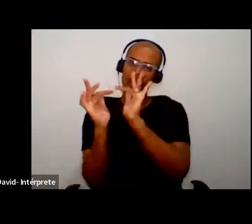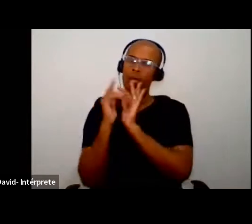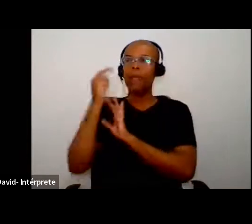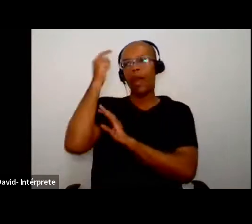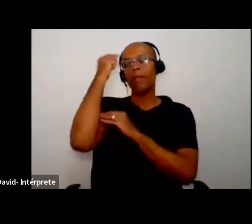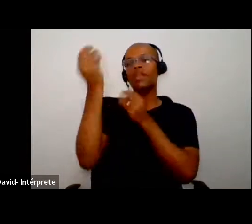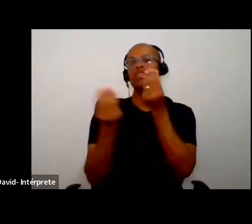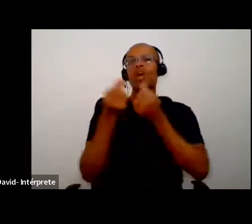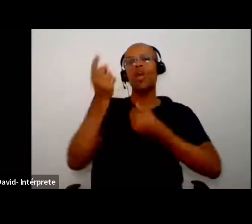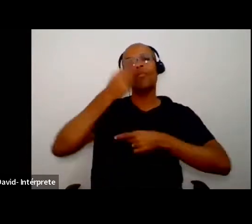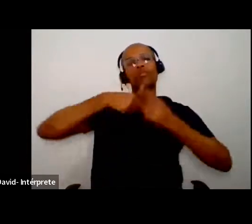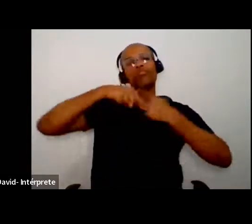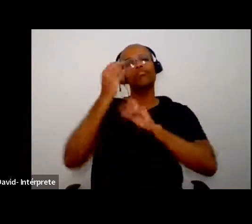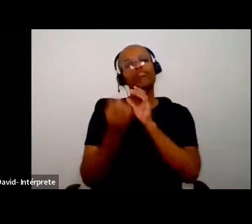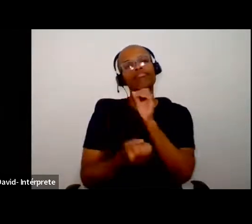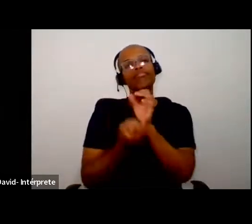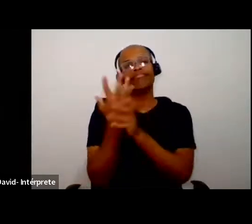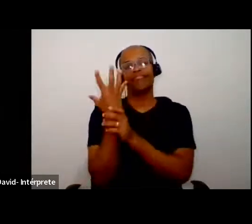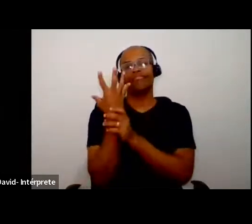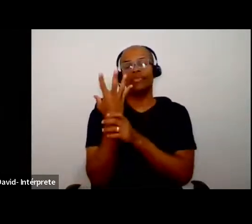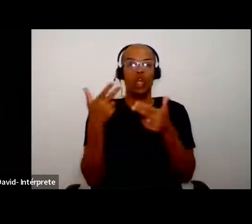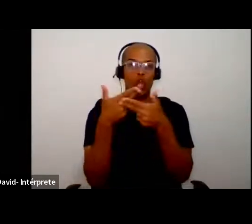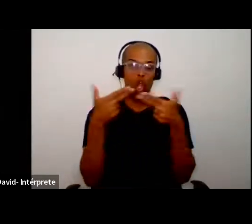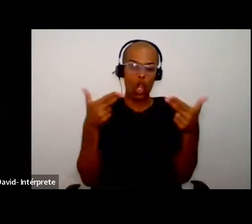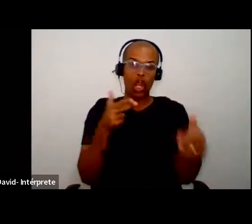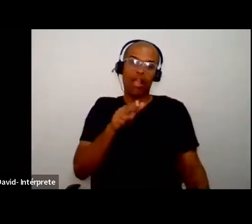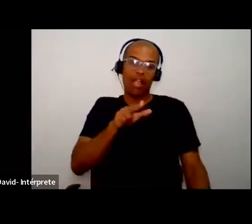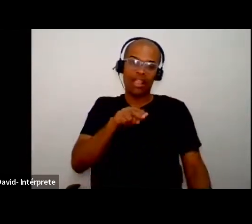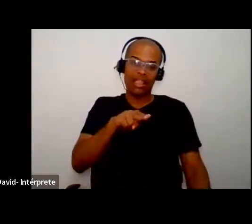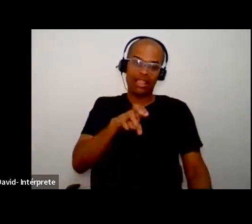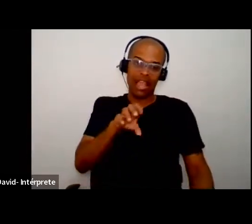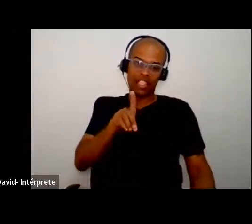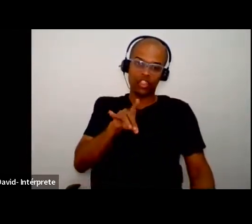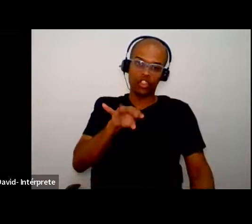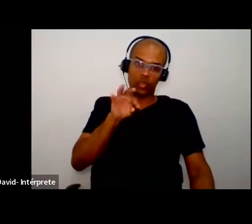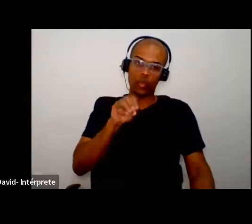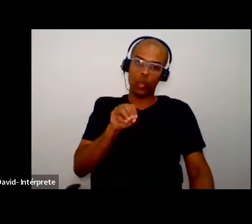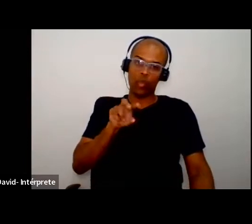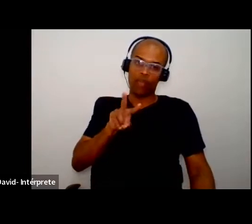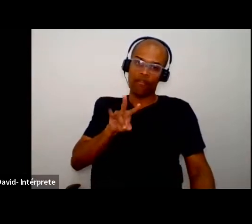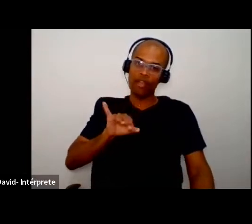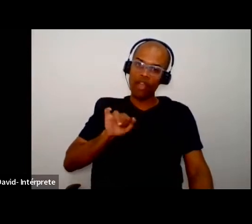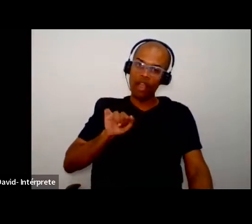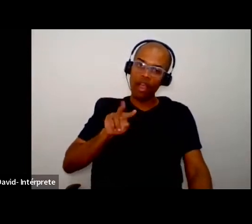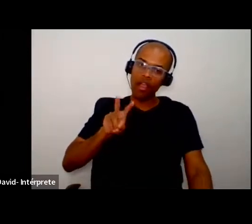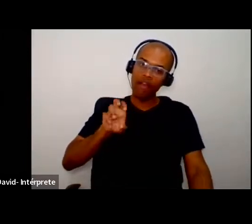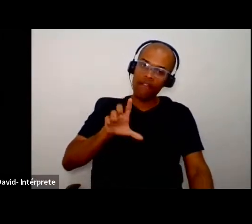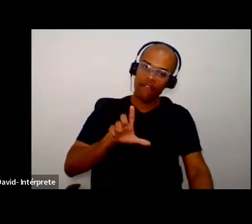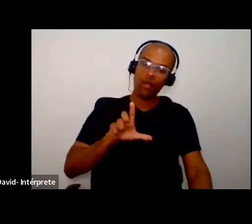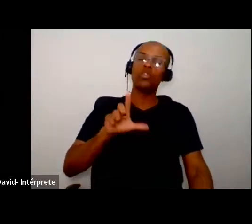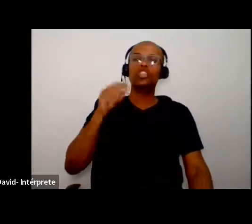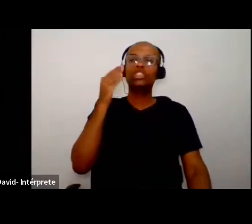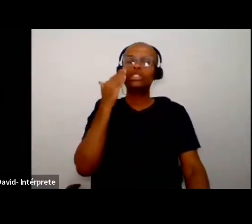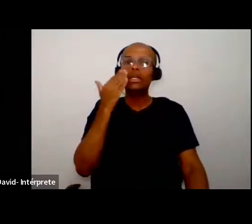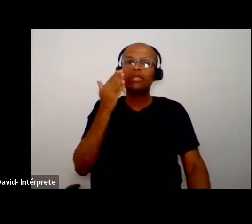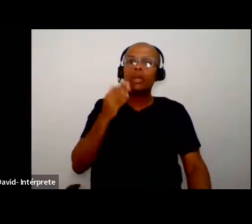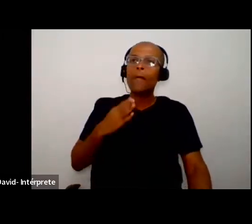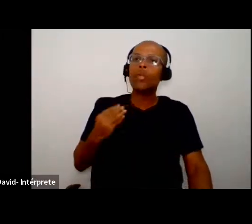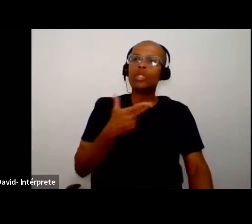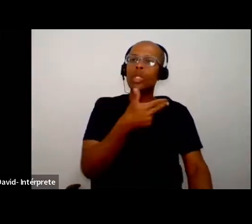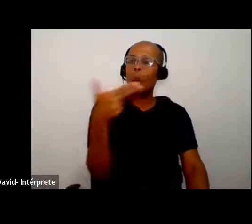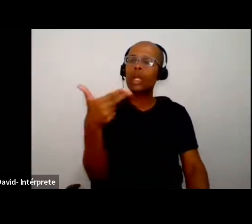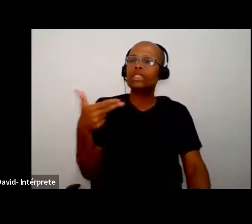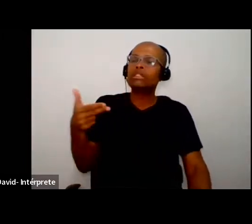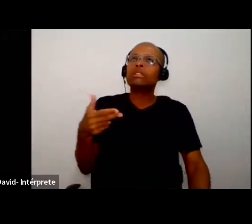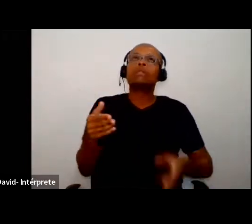o que a gente chama de inédito viável, nessa situação de tantas novidades terríveis, o que a gente poderia